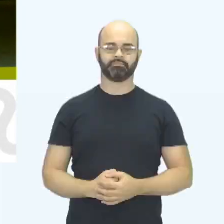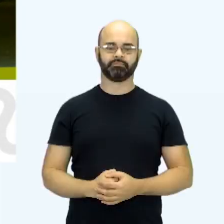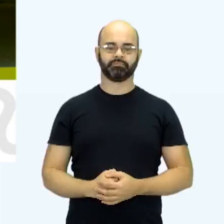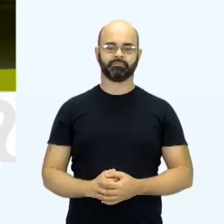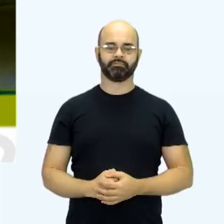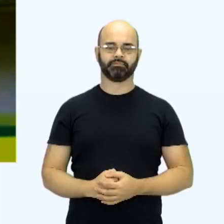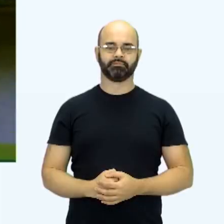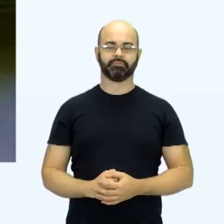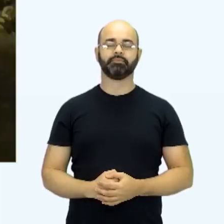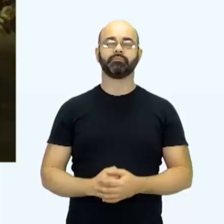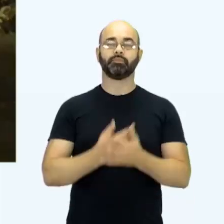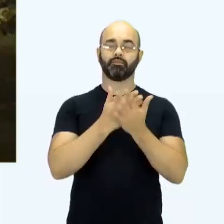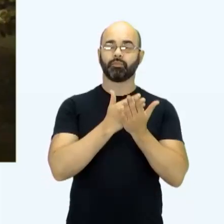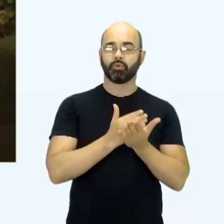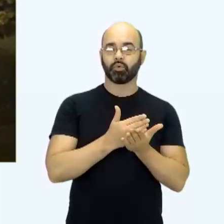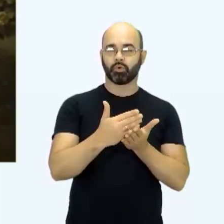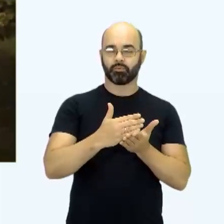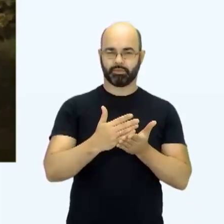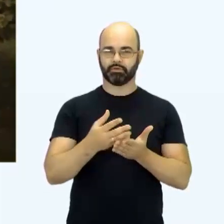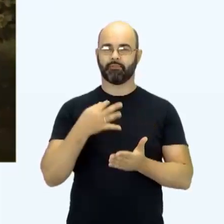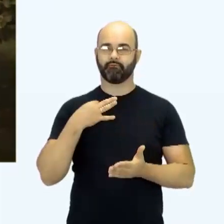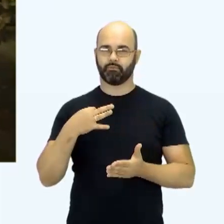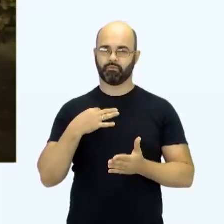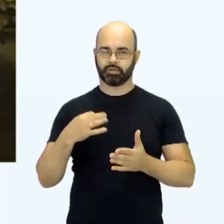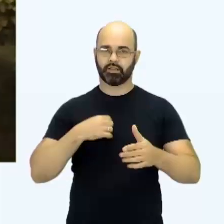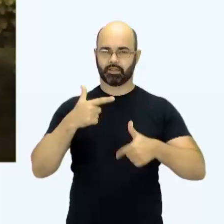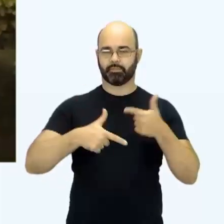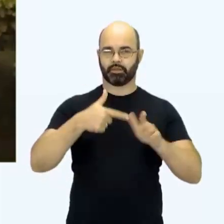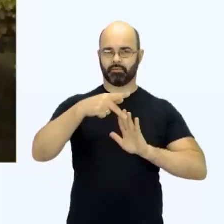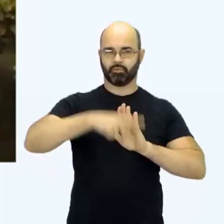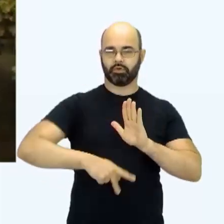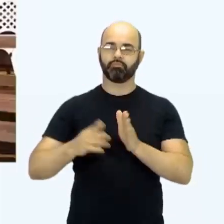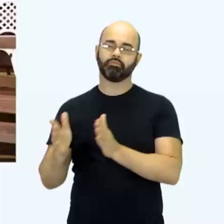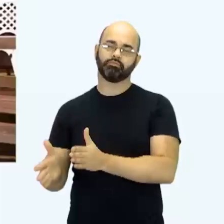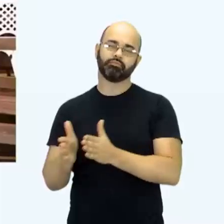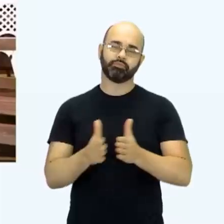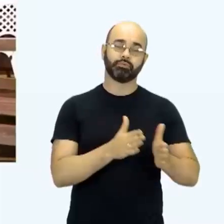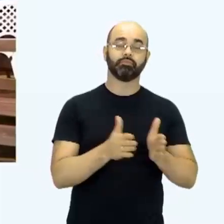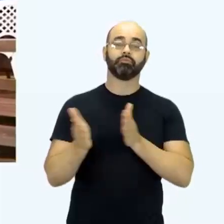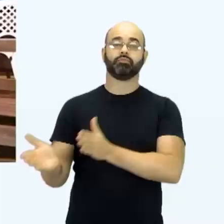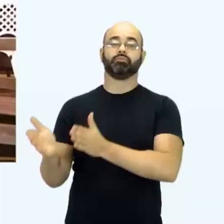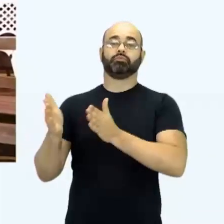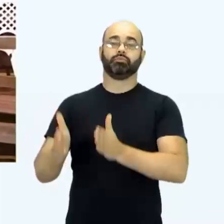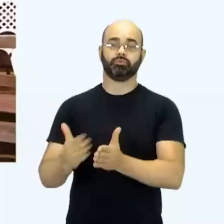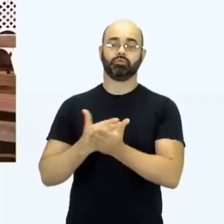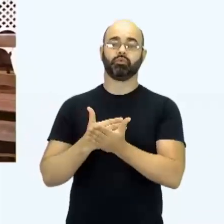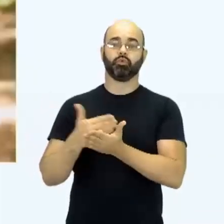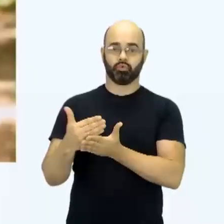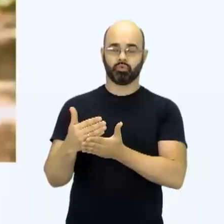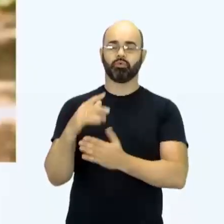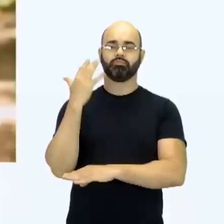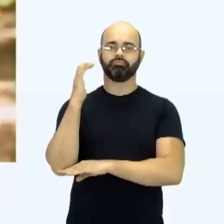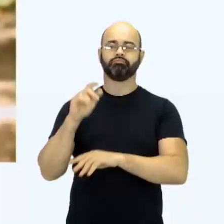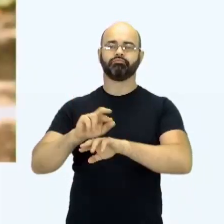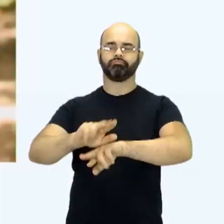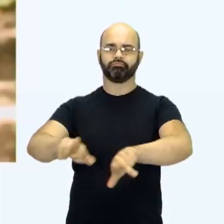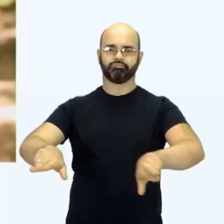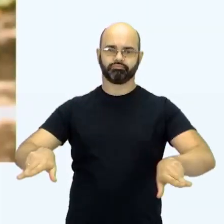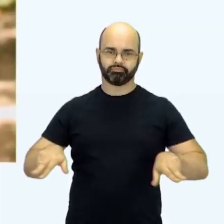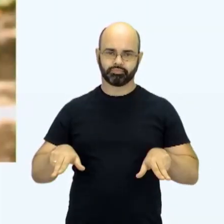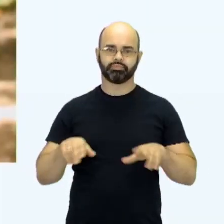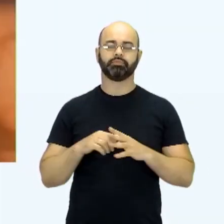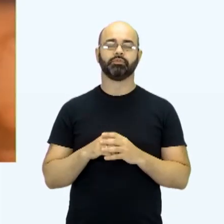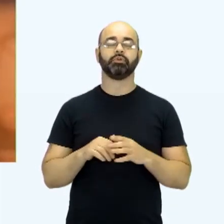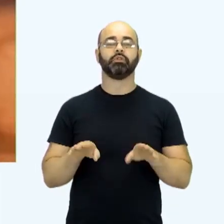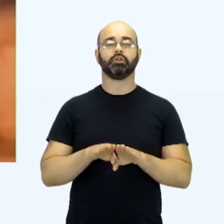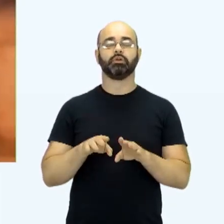Nessa primeira etapa do programa de voluntariado, foi feito o levantamento dos castanhais, foi feito o levantamento das políticas públicas